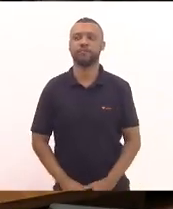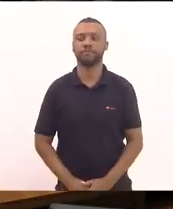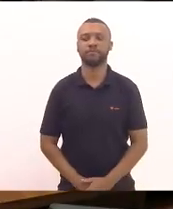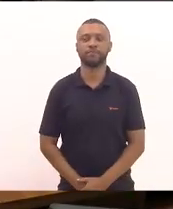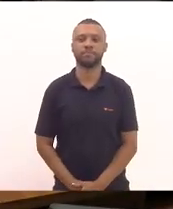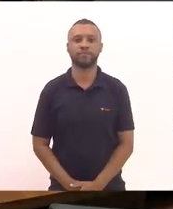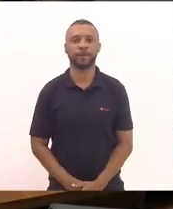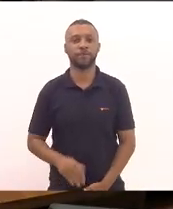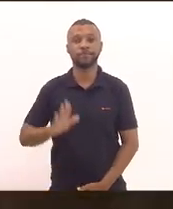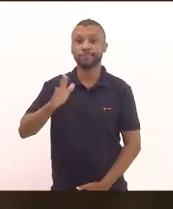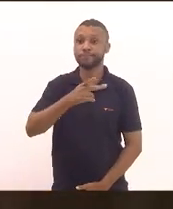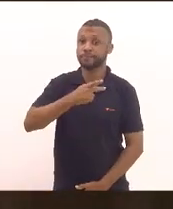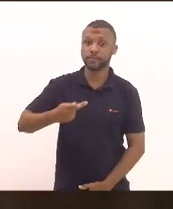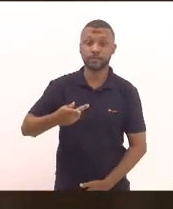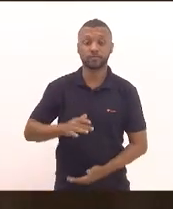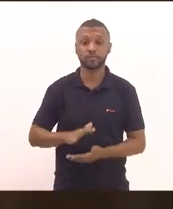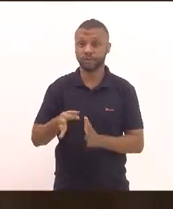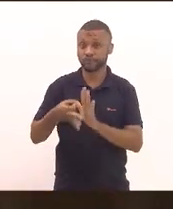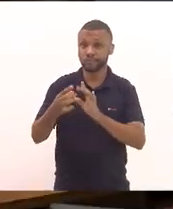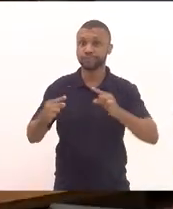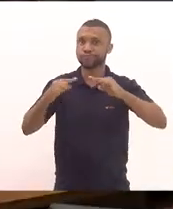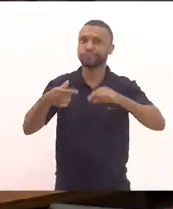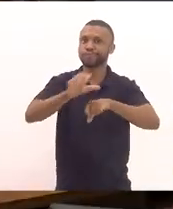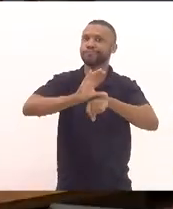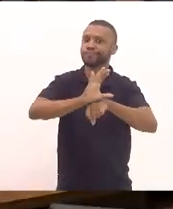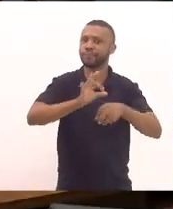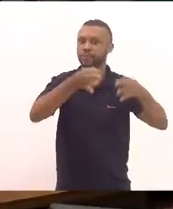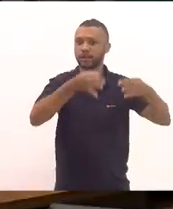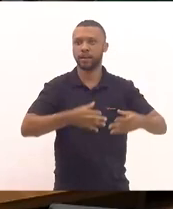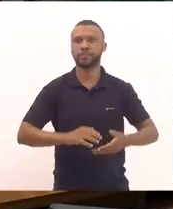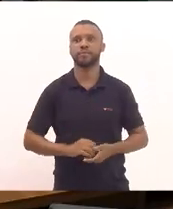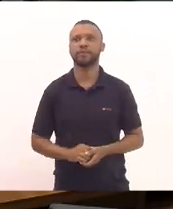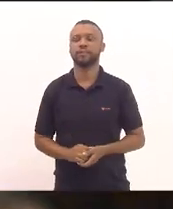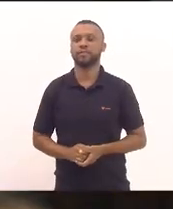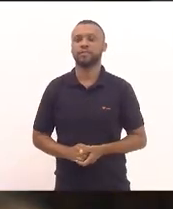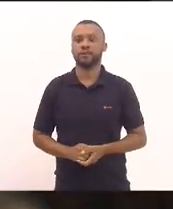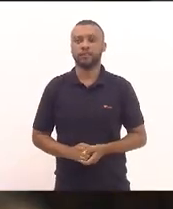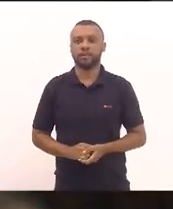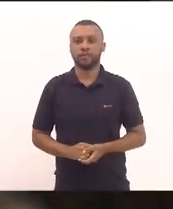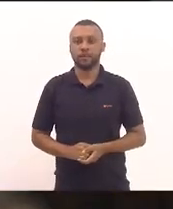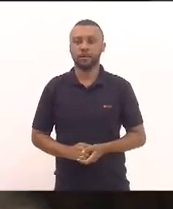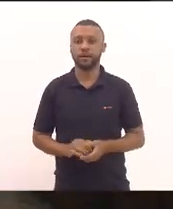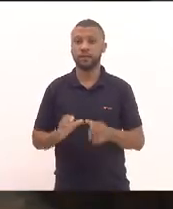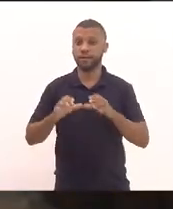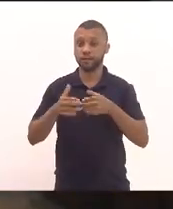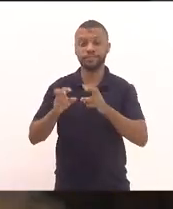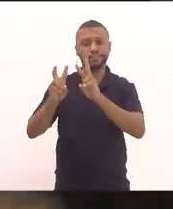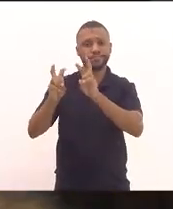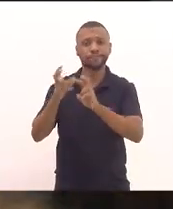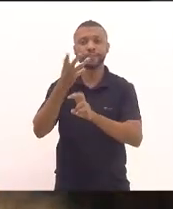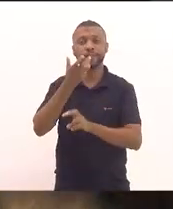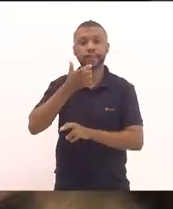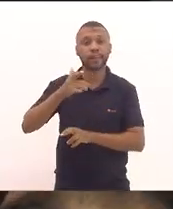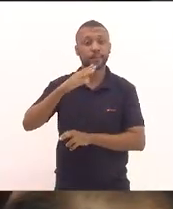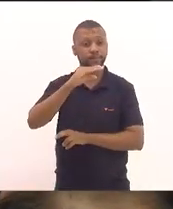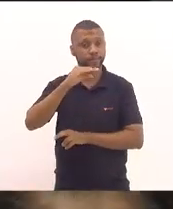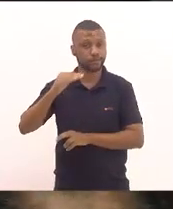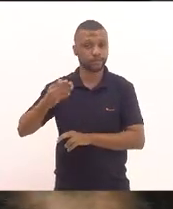Senhor presidente, parecer pela constitucionalidade. Pela Comissão de Assuntos da Criança e Adolescente.